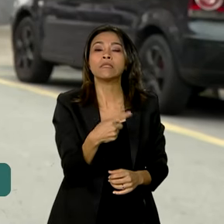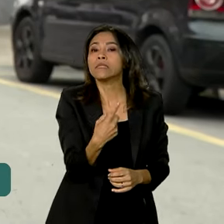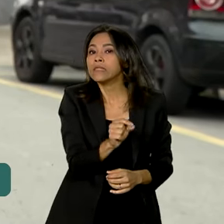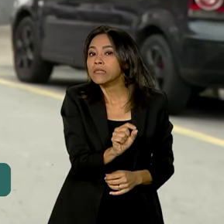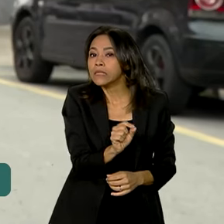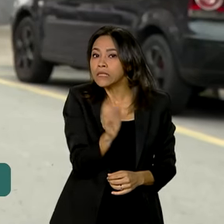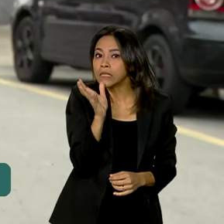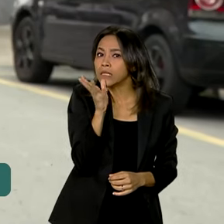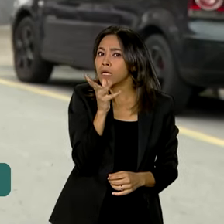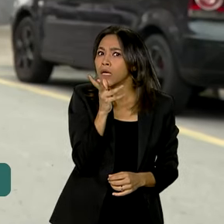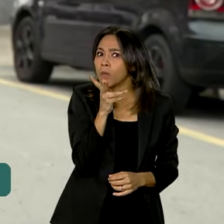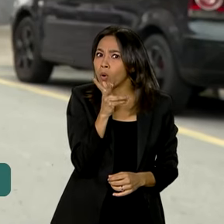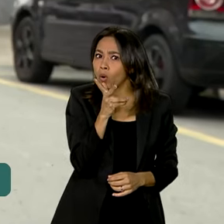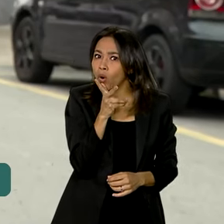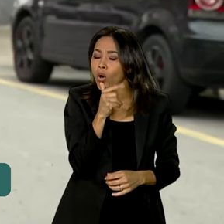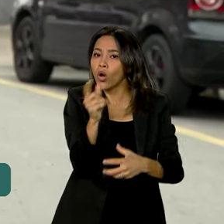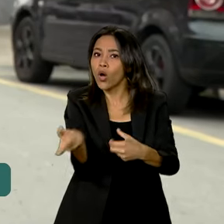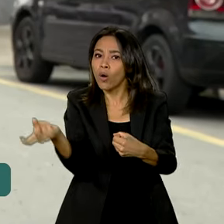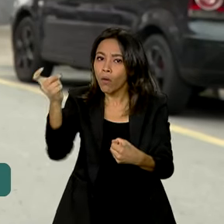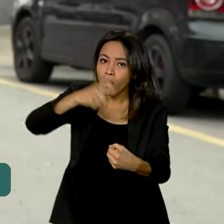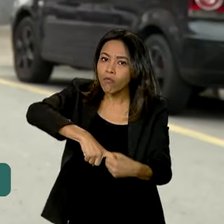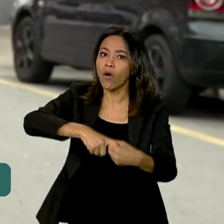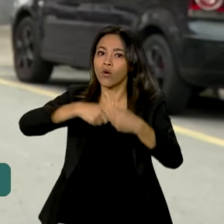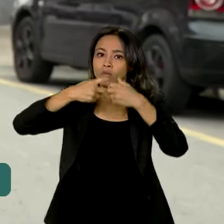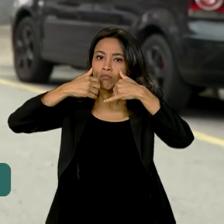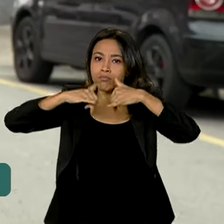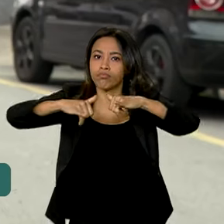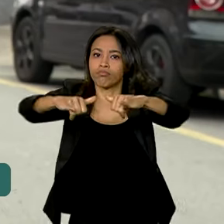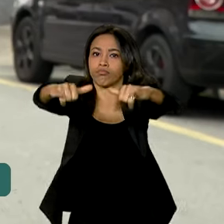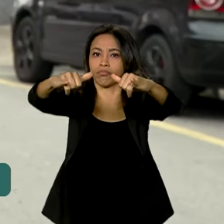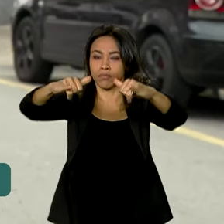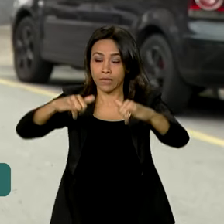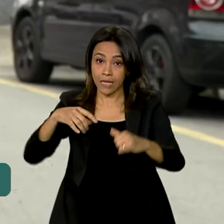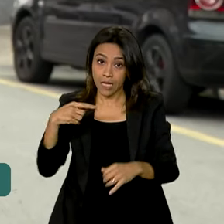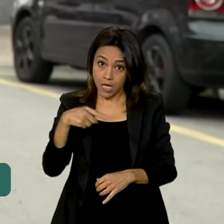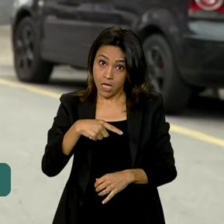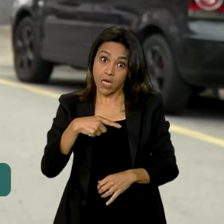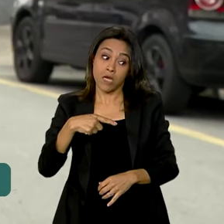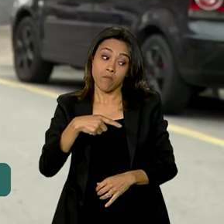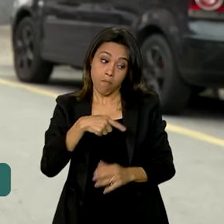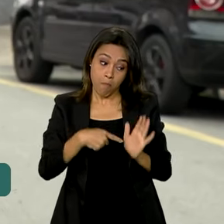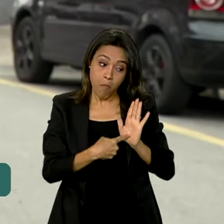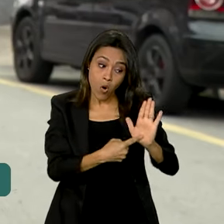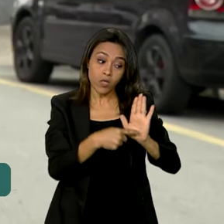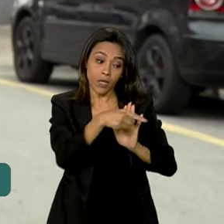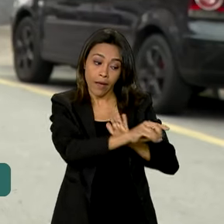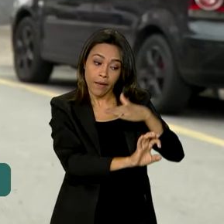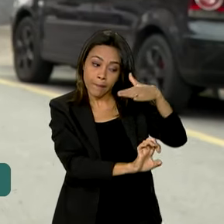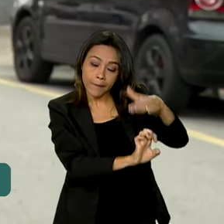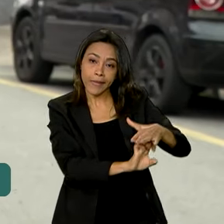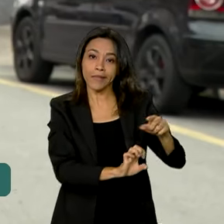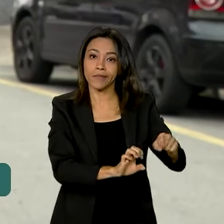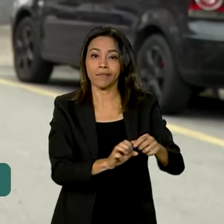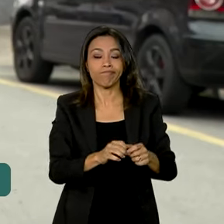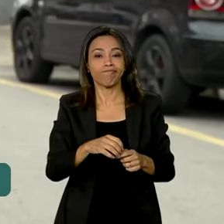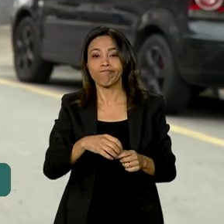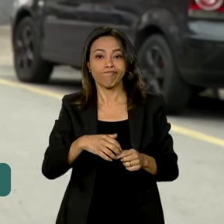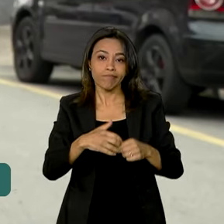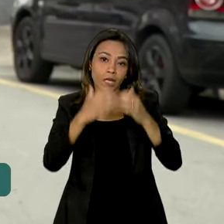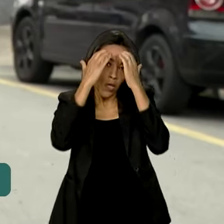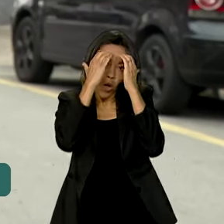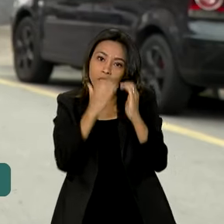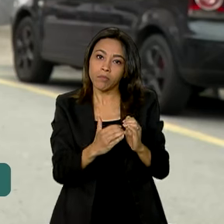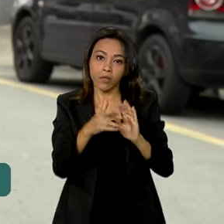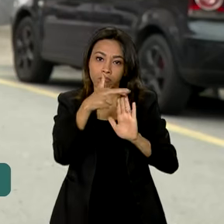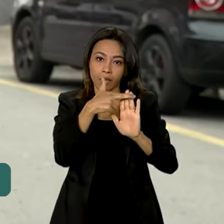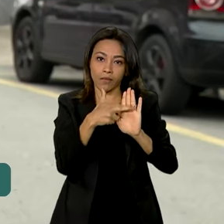demora para restabelecer o serviço. A decisão aponta que a empresa também não cumpriu normas previstas no